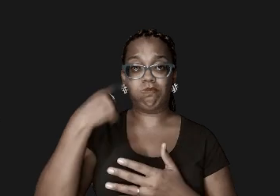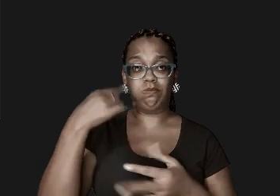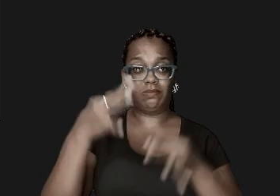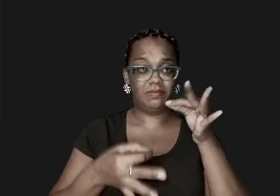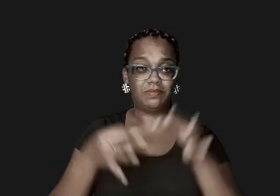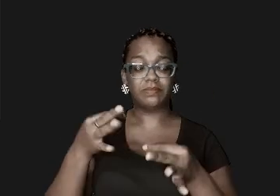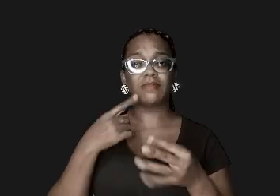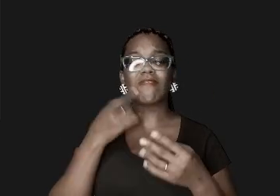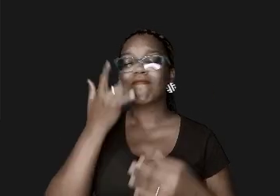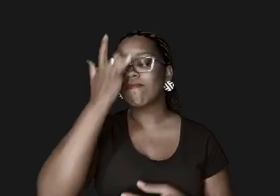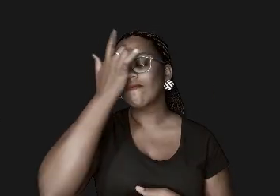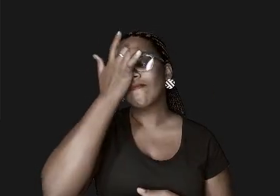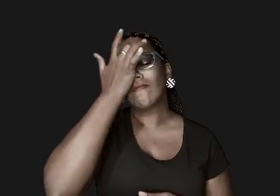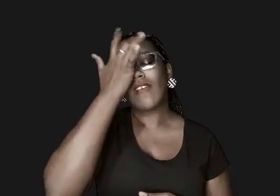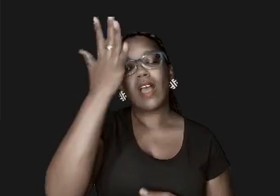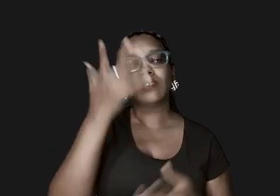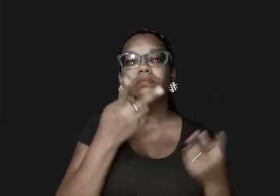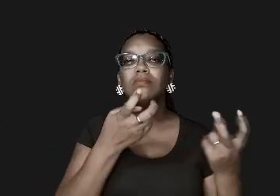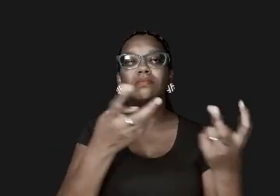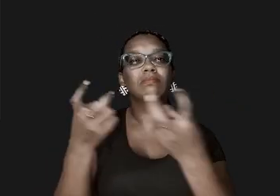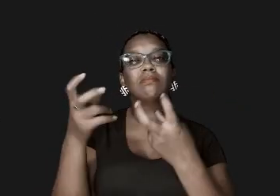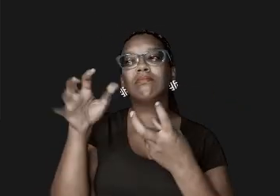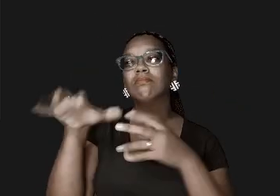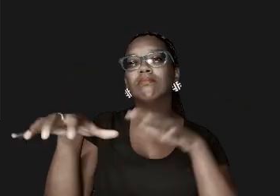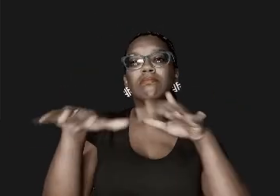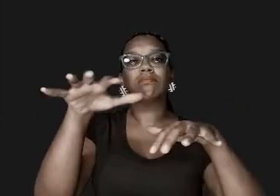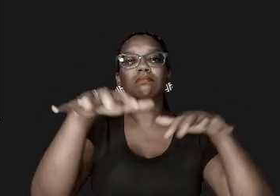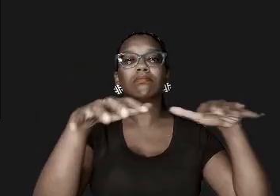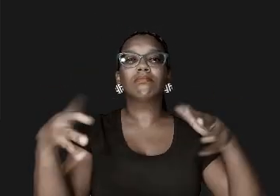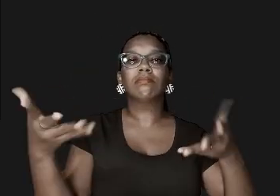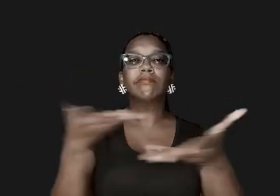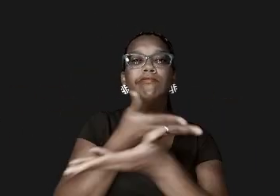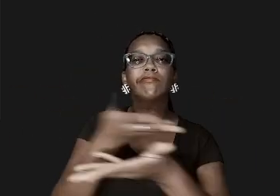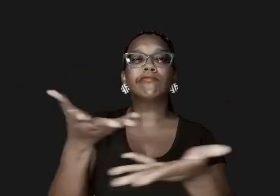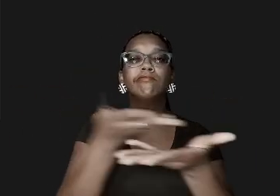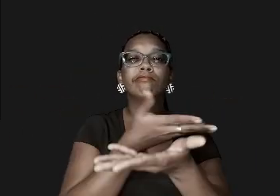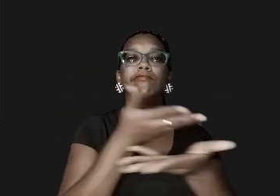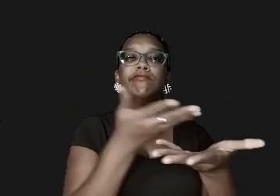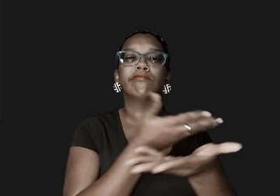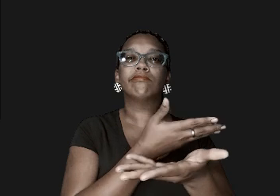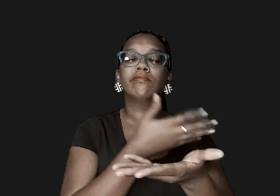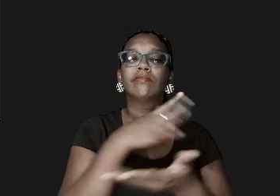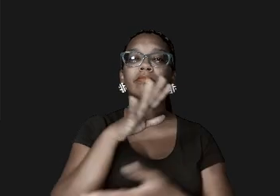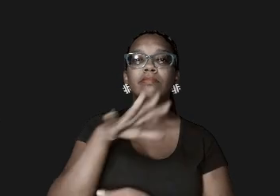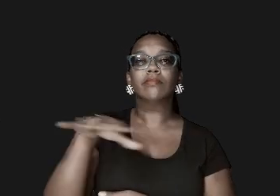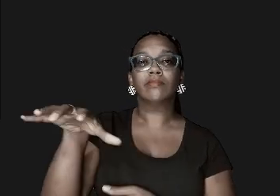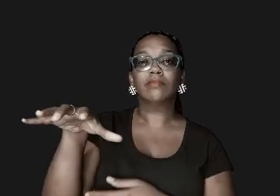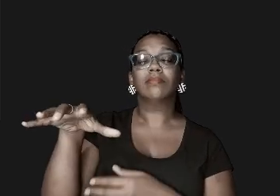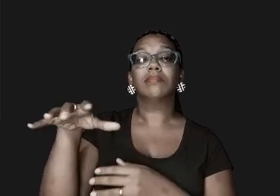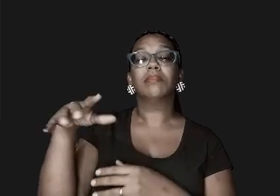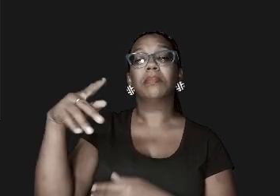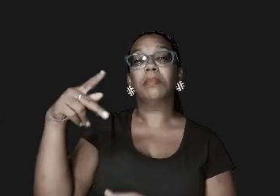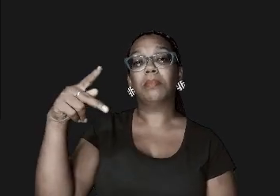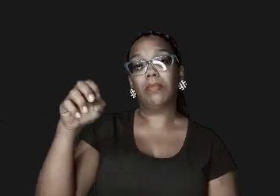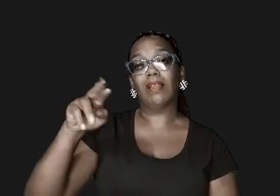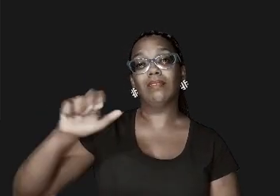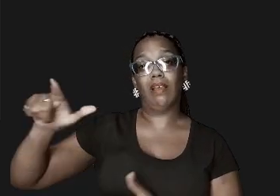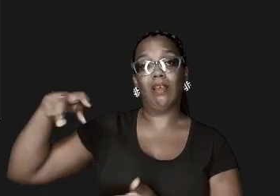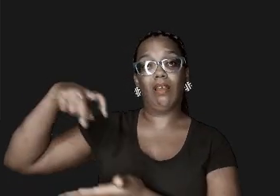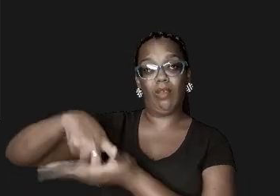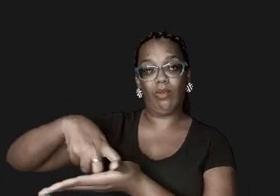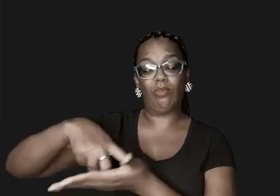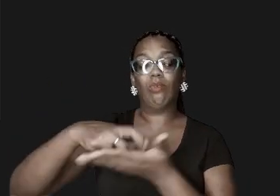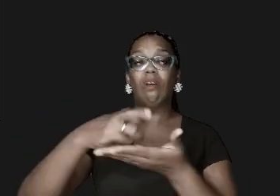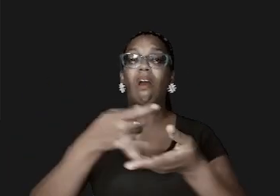experiência de cvm banco central e agora na advocacia é muito fácil perceber como as próprias instâncias